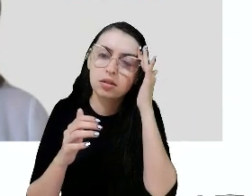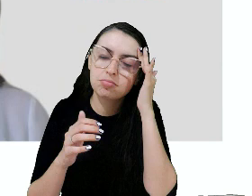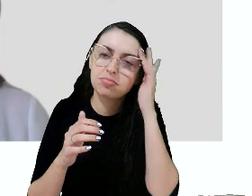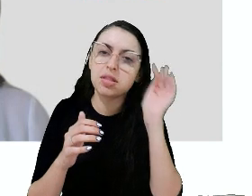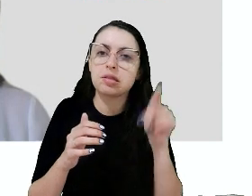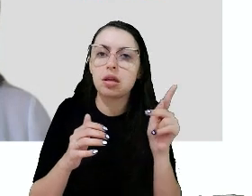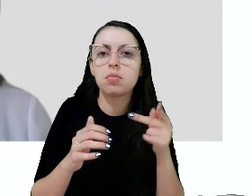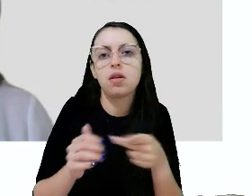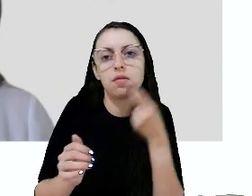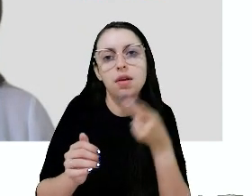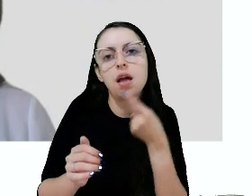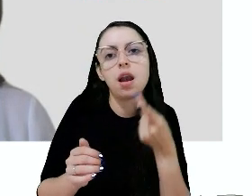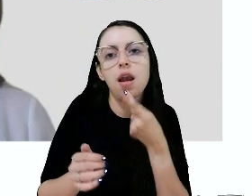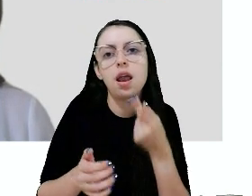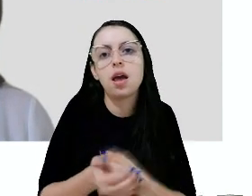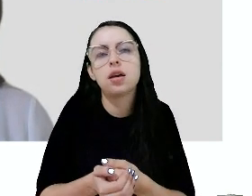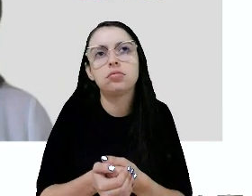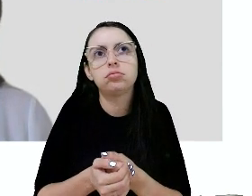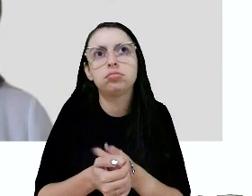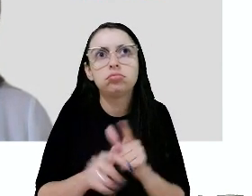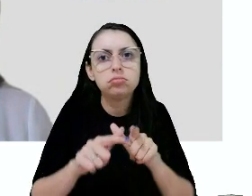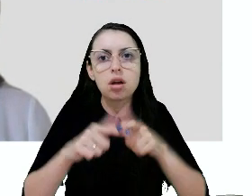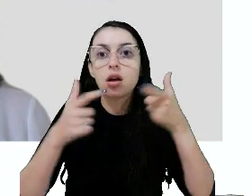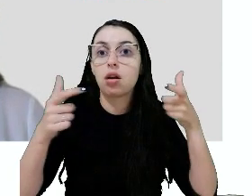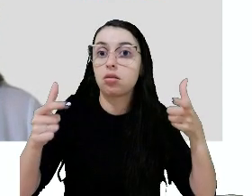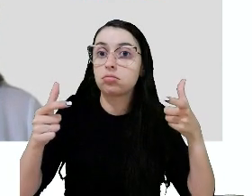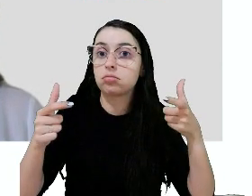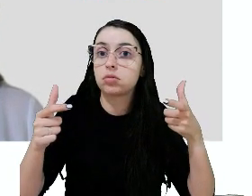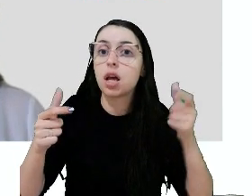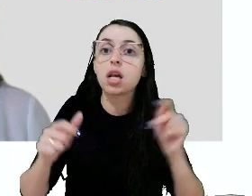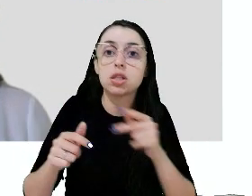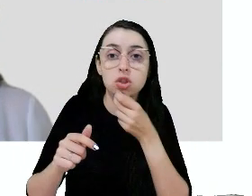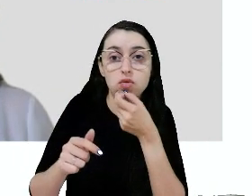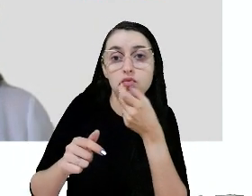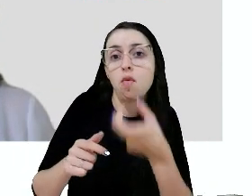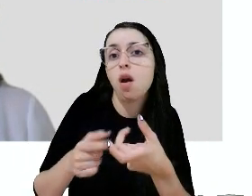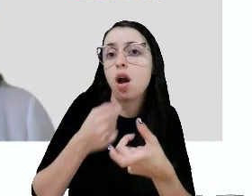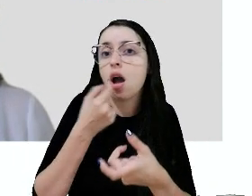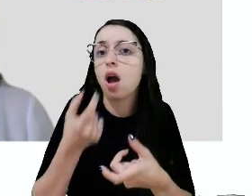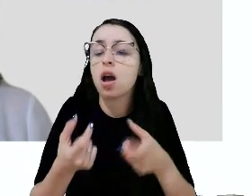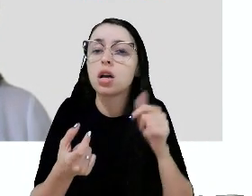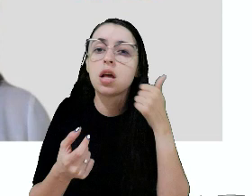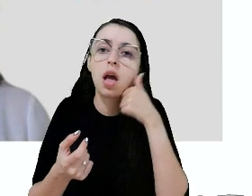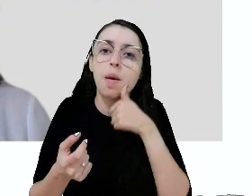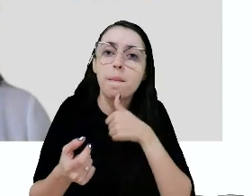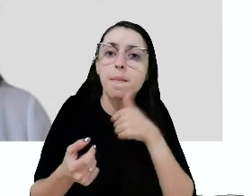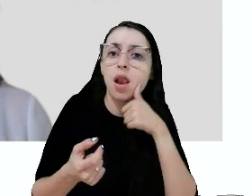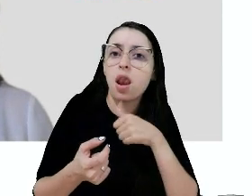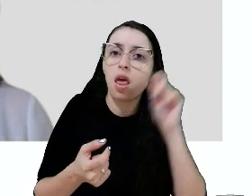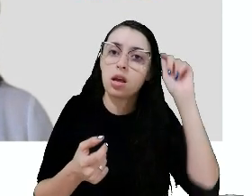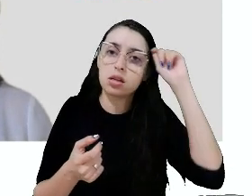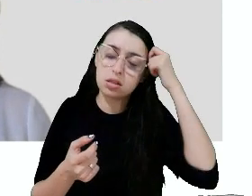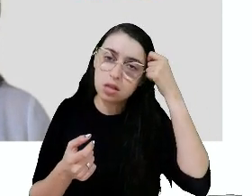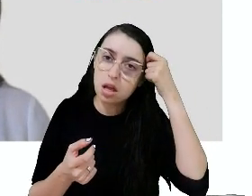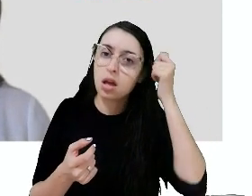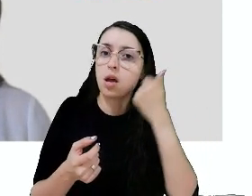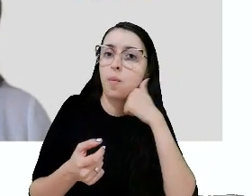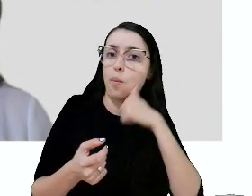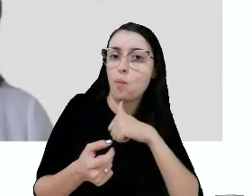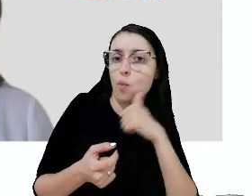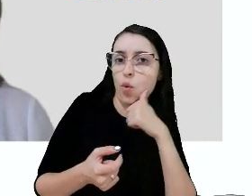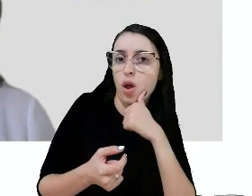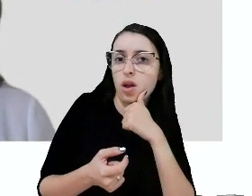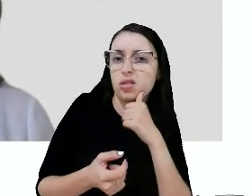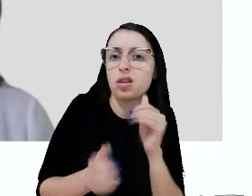e sempre que falar, de alguma maneira, repercutir também as vozes de mulheres negras, as vozes